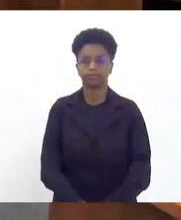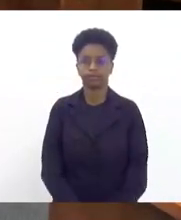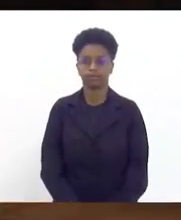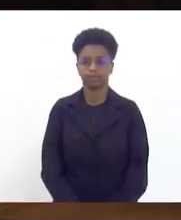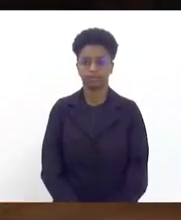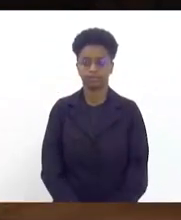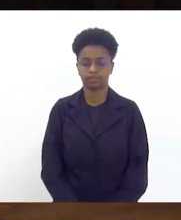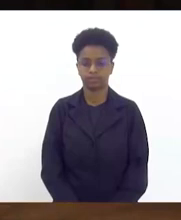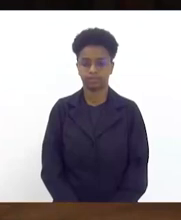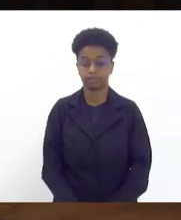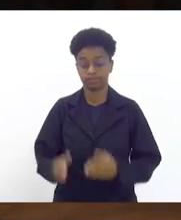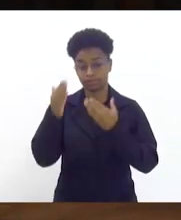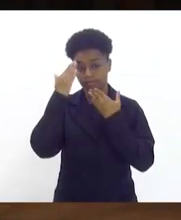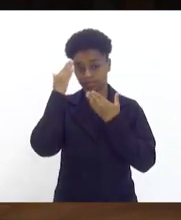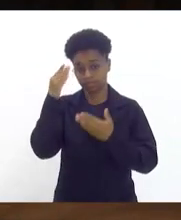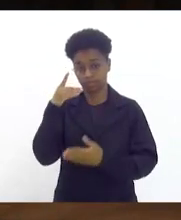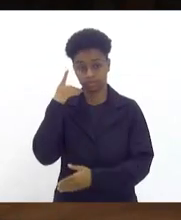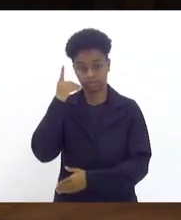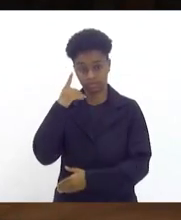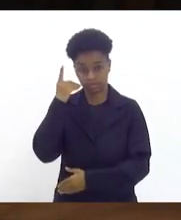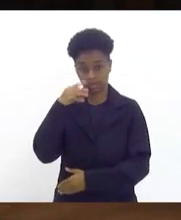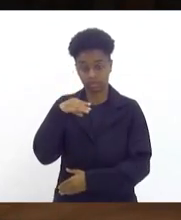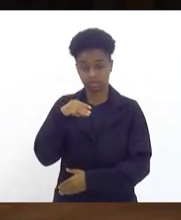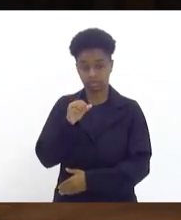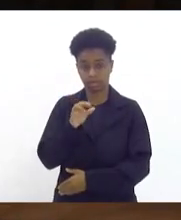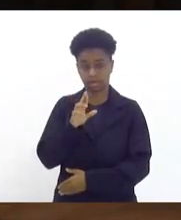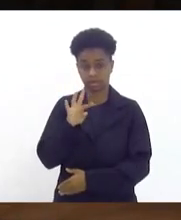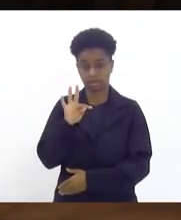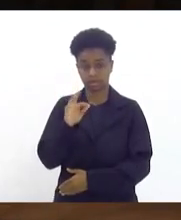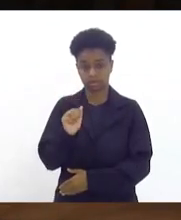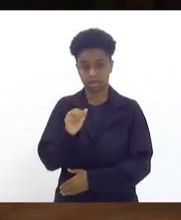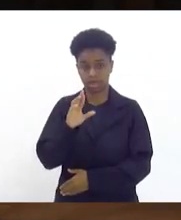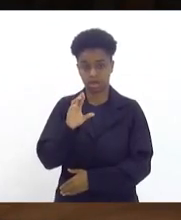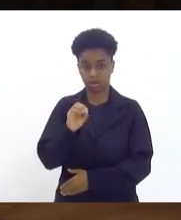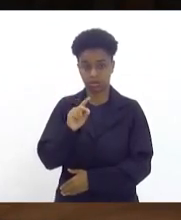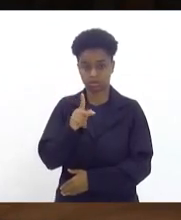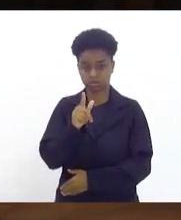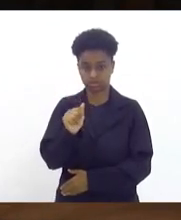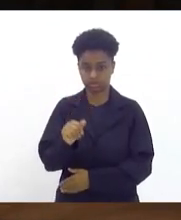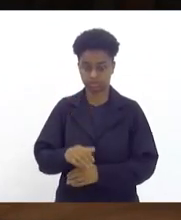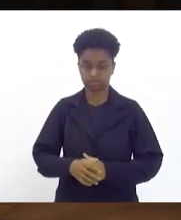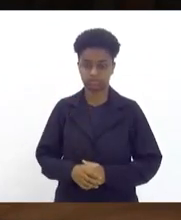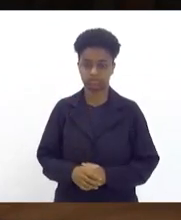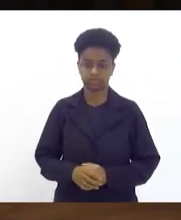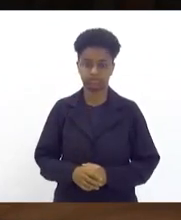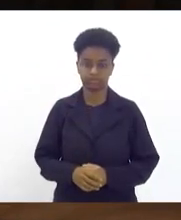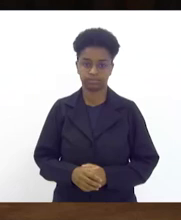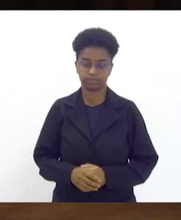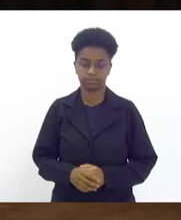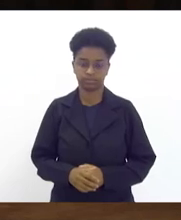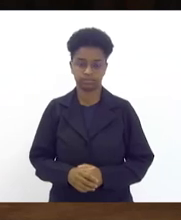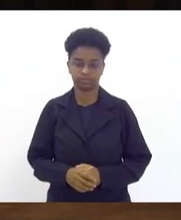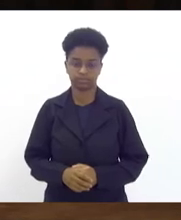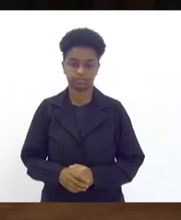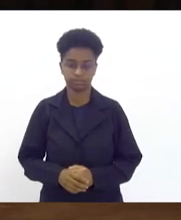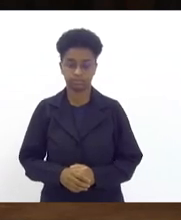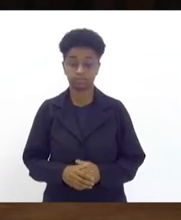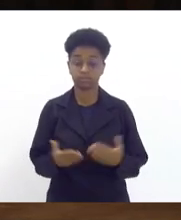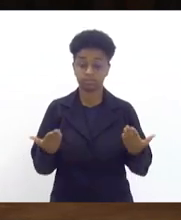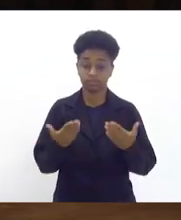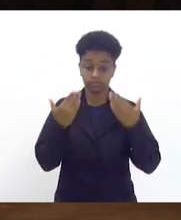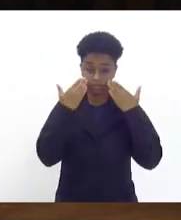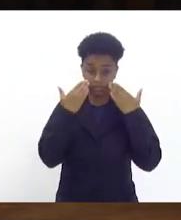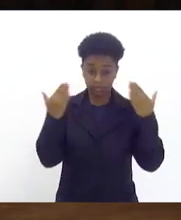Muito obrigado Marta Rocha a título de tornar